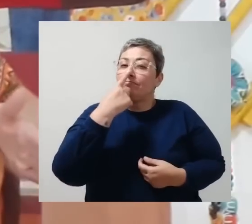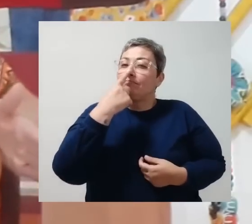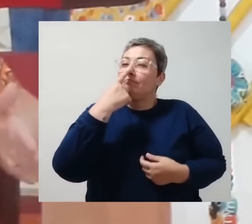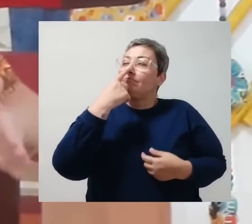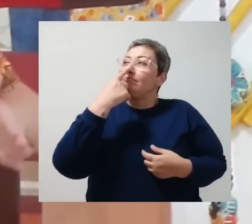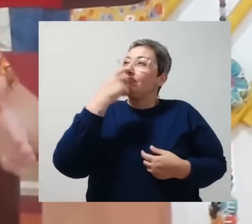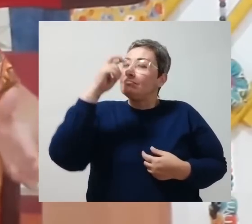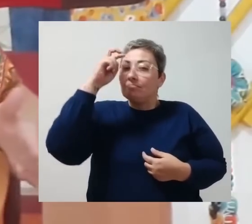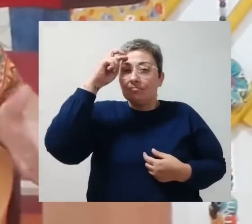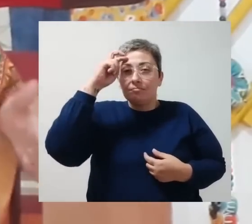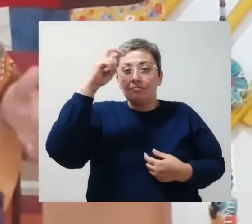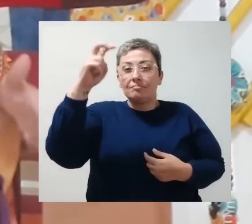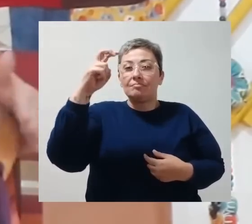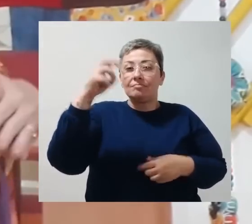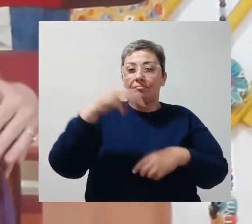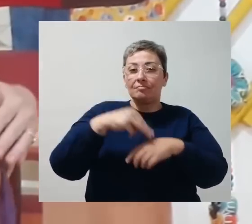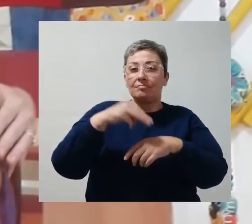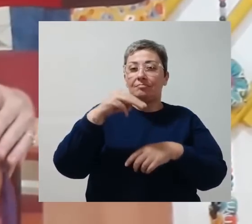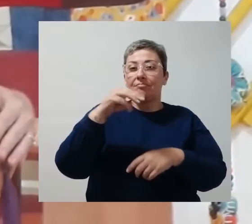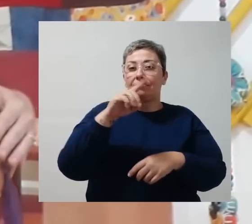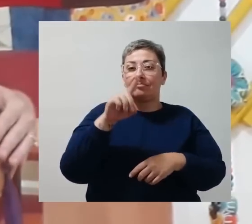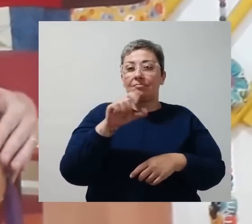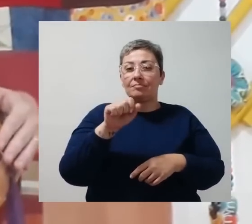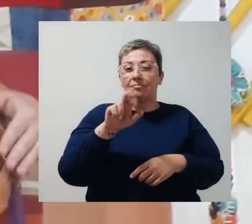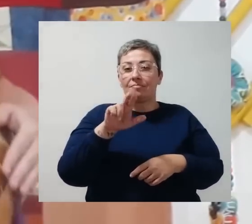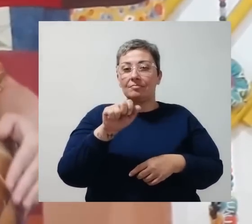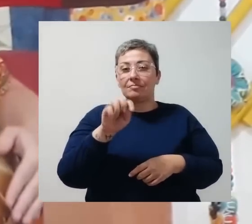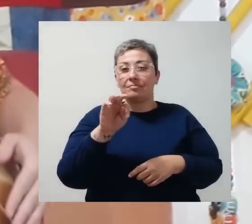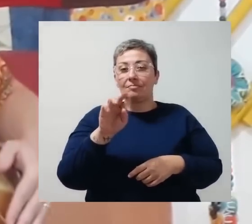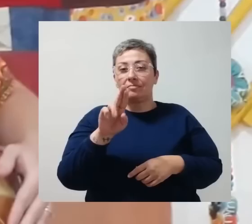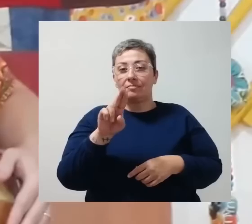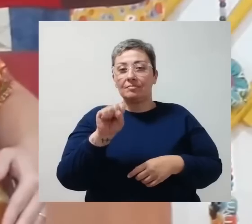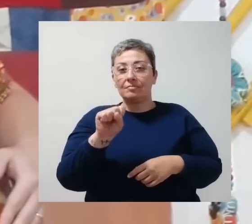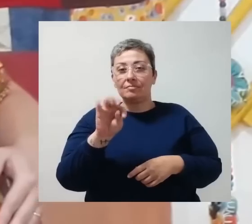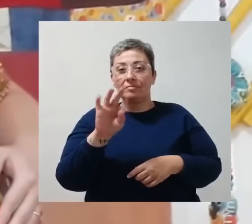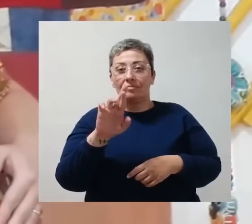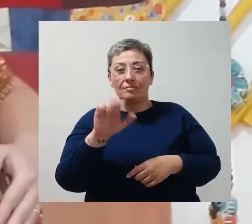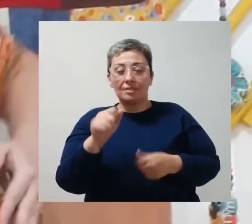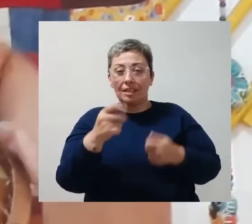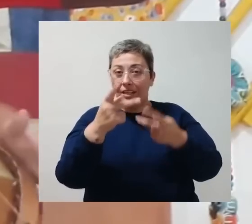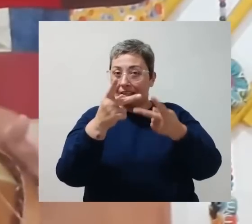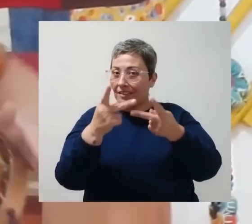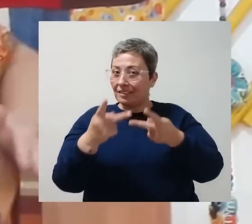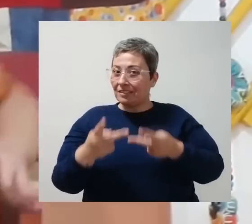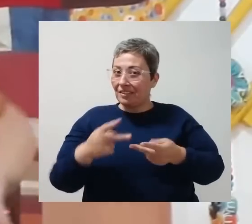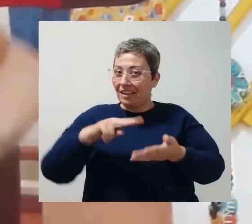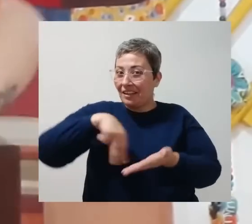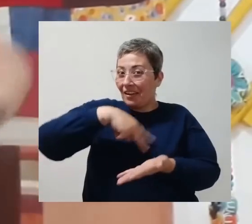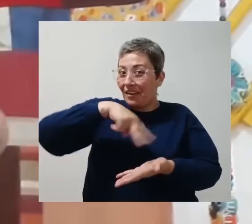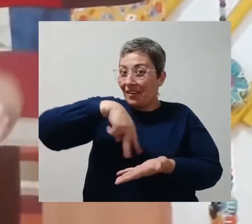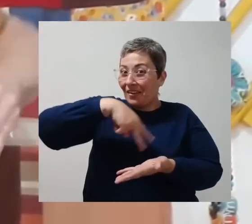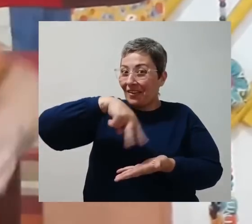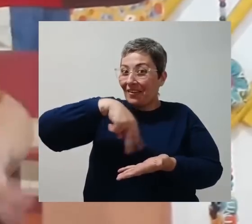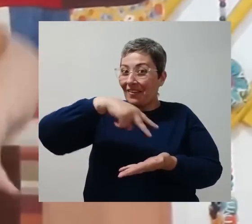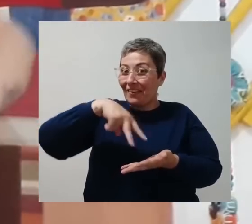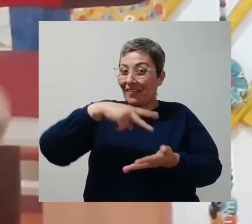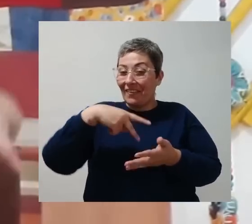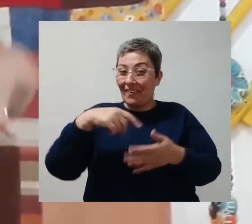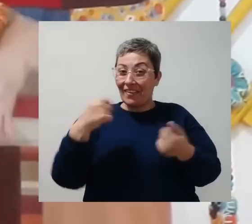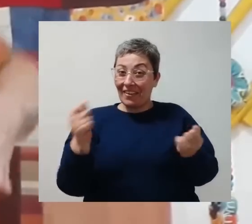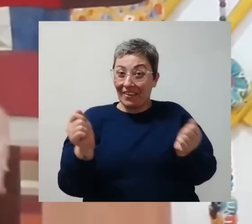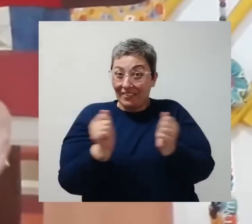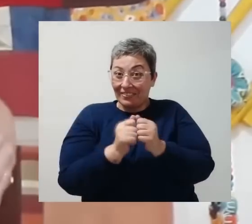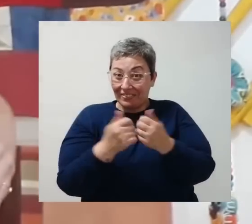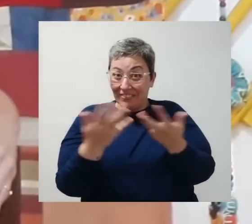Inspirada pela sabedoria do mestre Zaratustra, eu vou convidá-los a